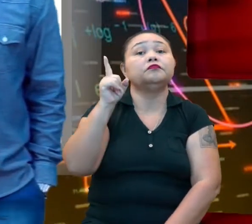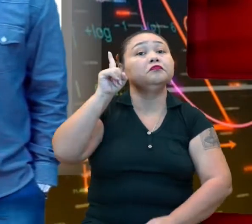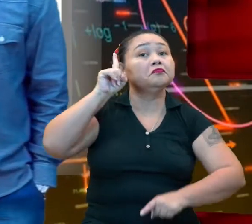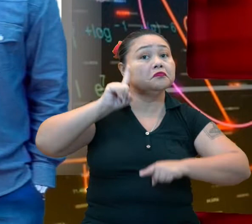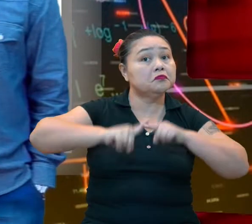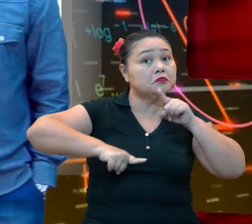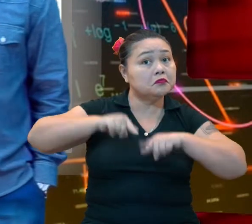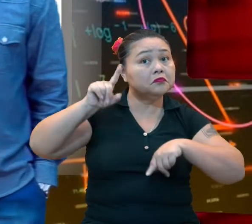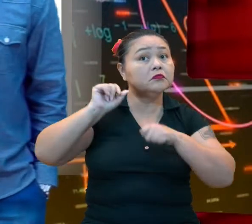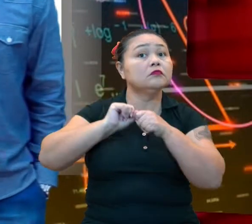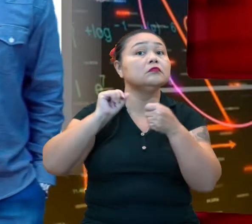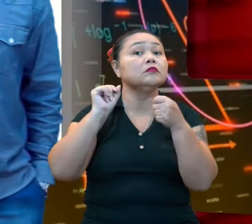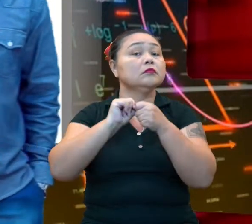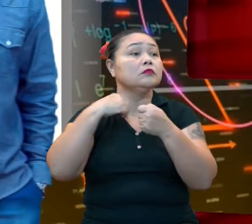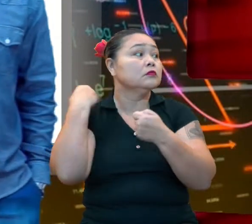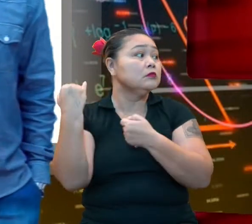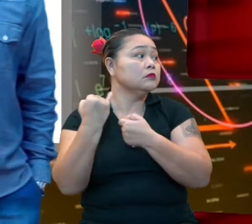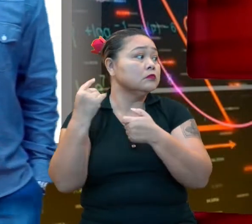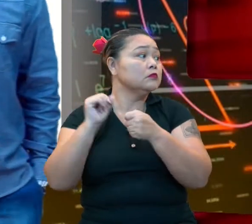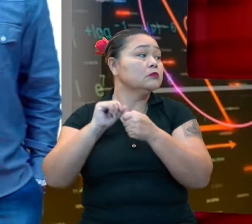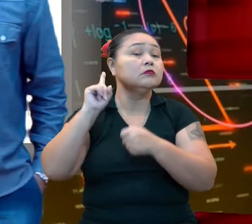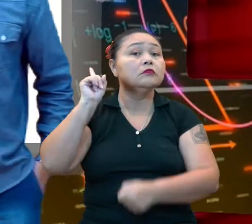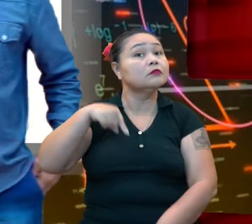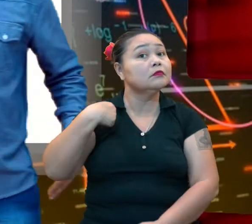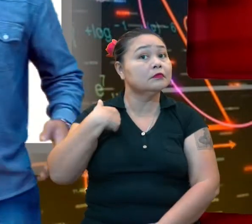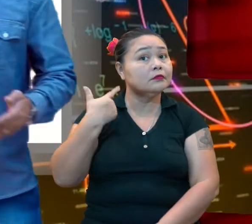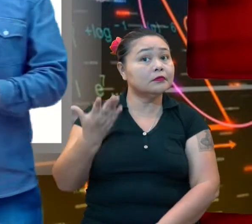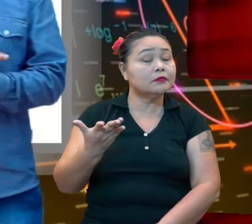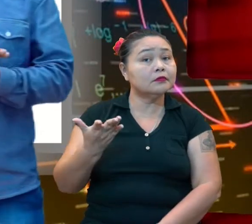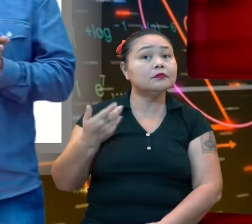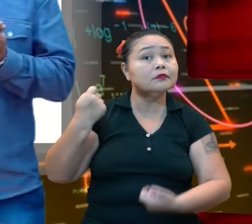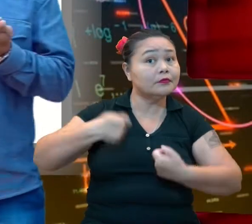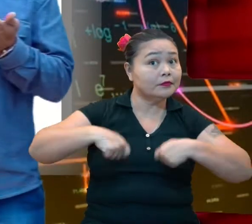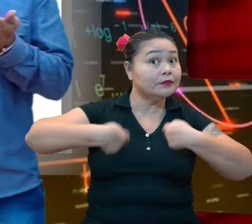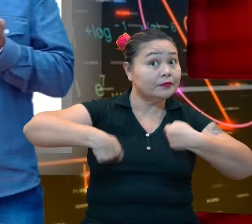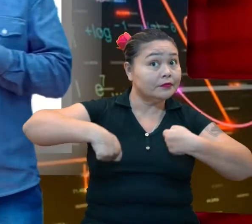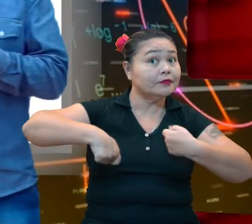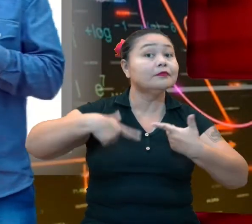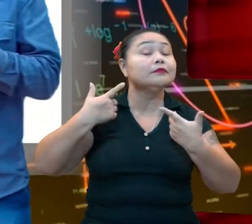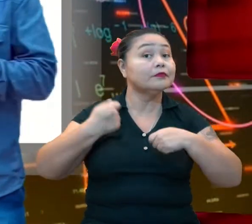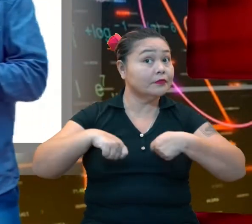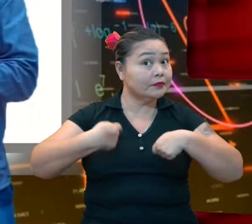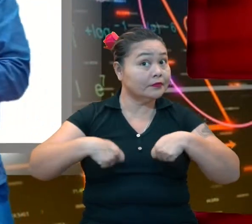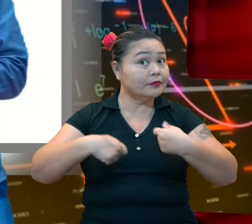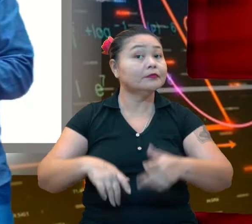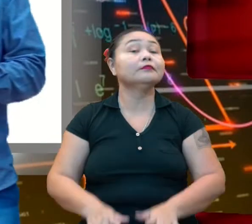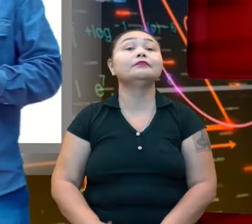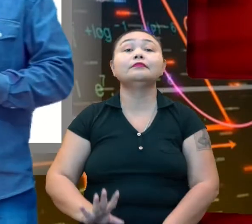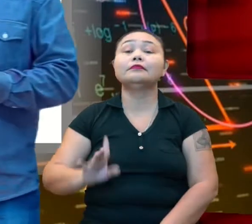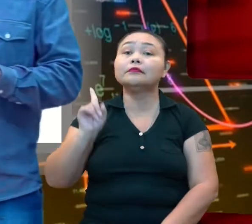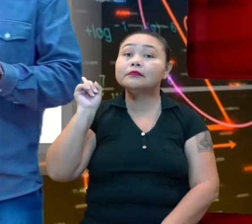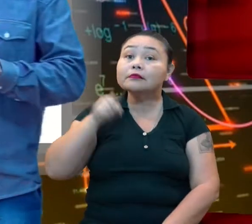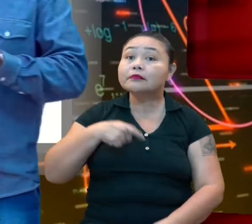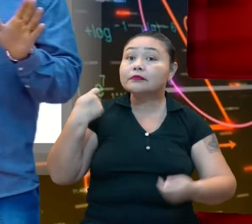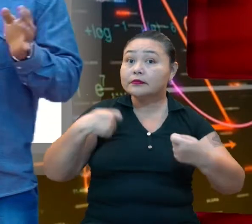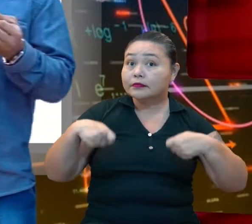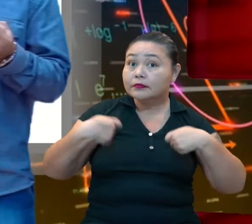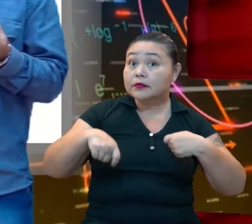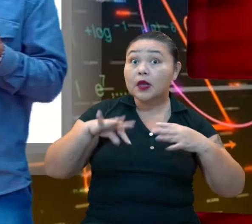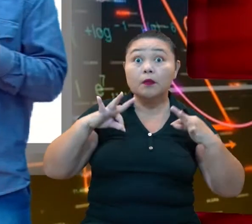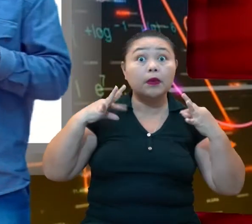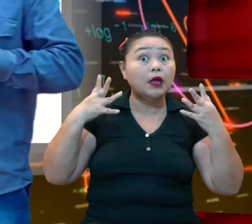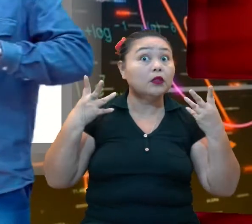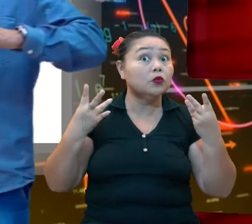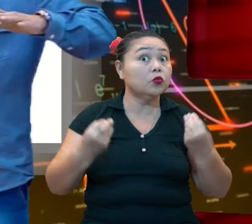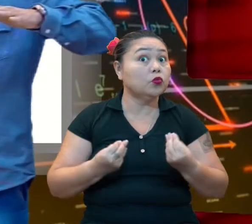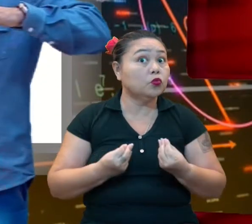faz uma medição muito importante, né? Muito, assim, que é necessária, né? Muito, muito necessária para tudo. Tanto